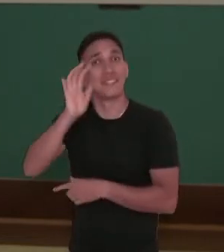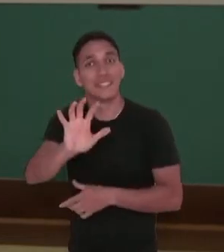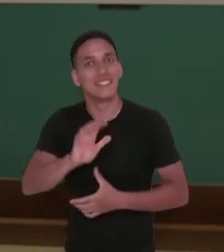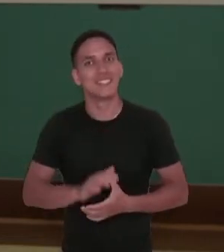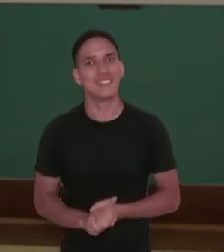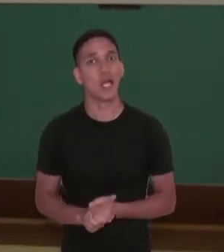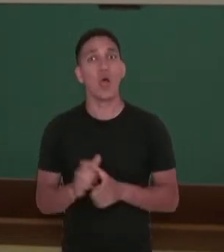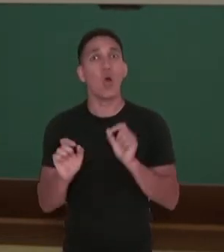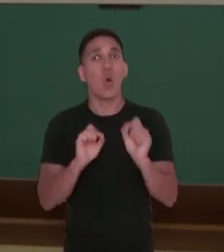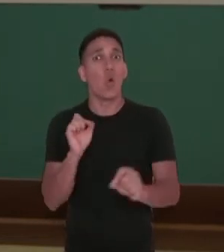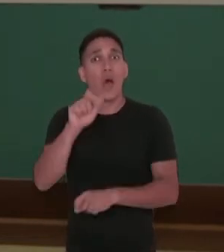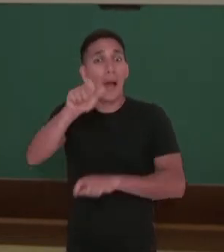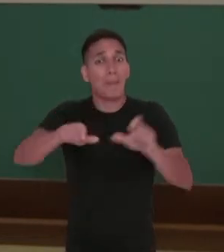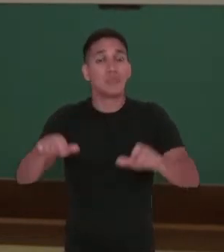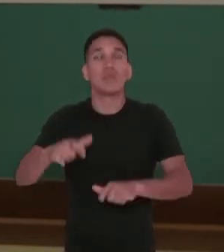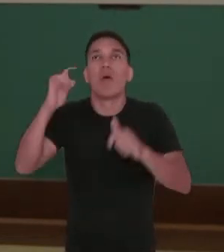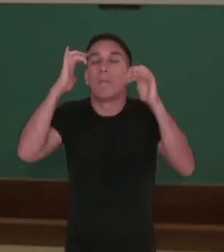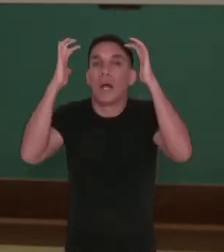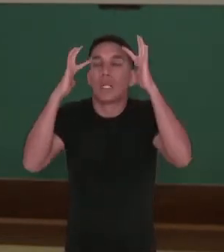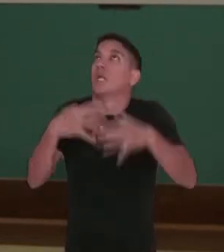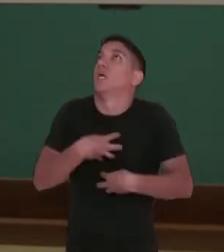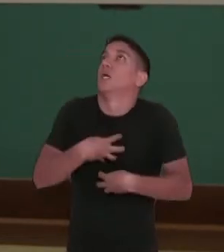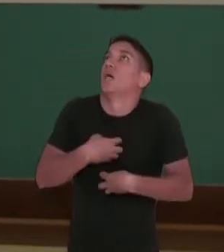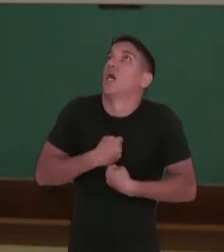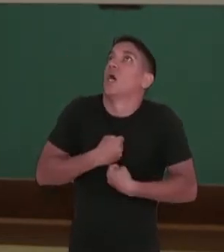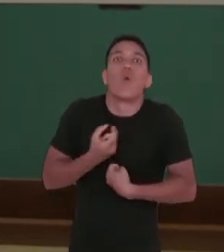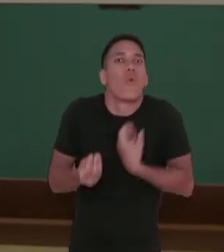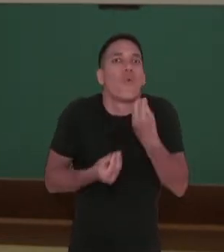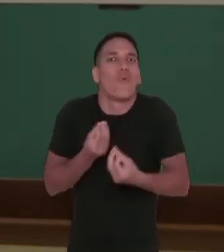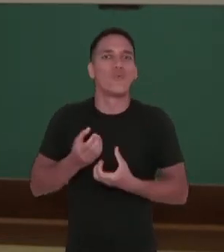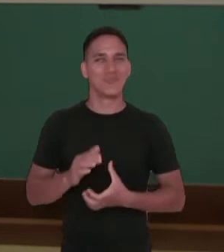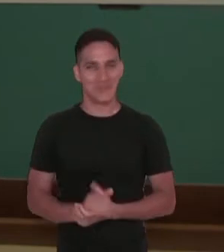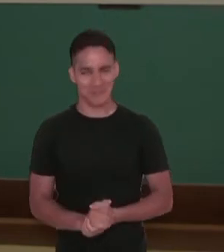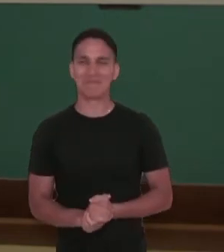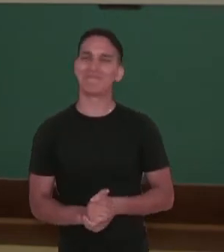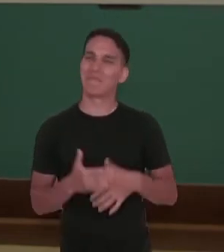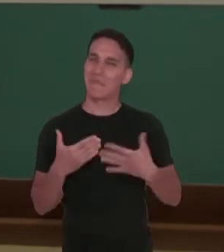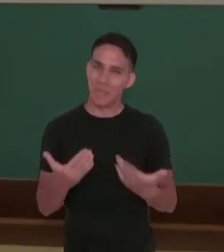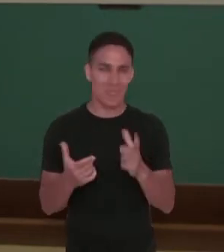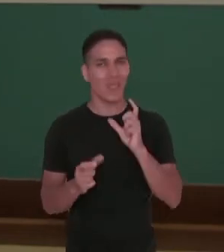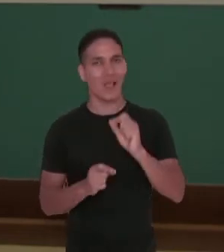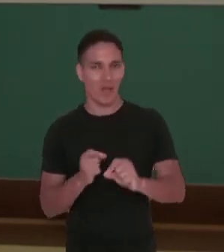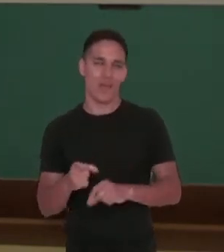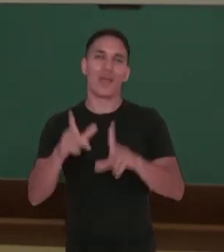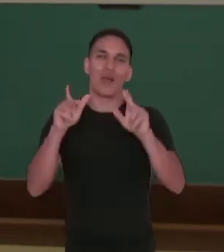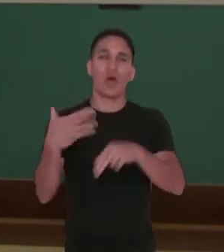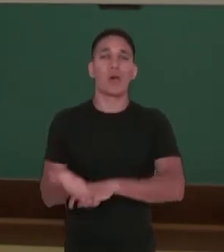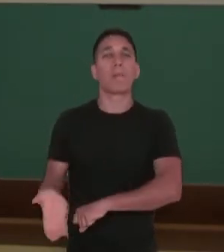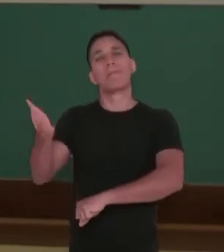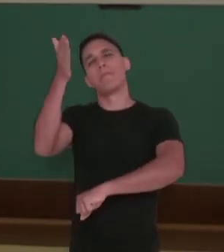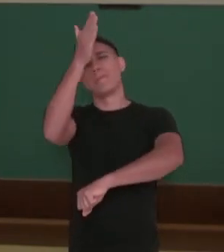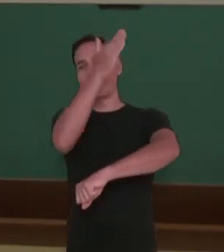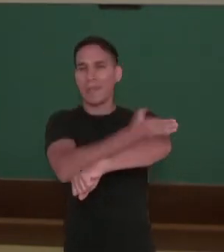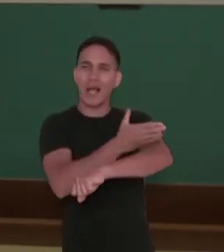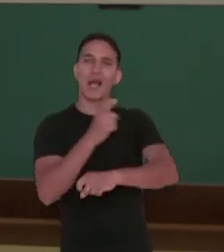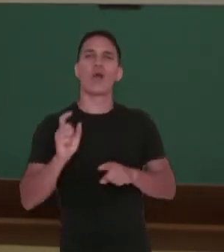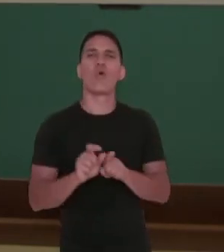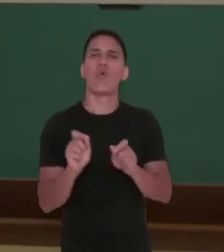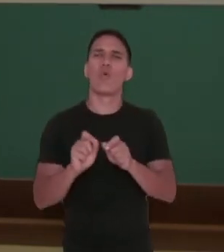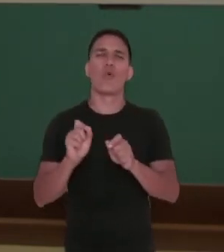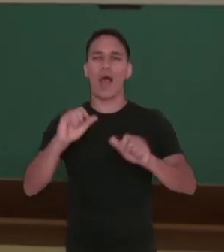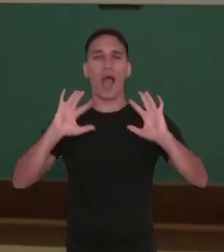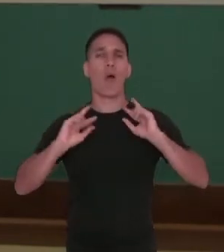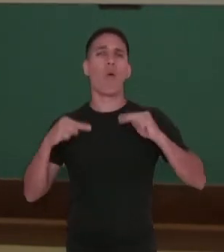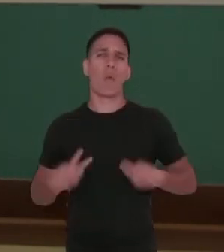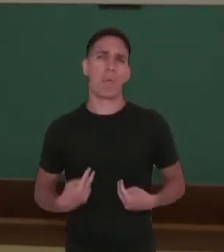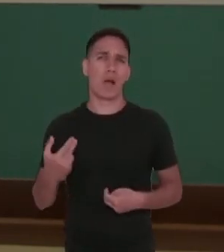o que não pensaram as pessoas naquela época. Bom, como no passado o homem era mais carente